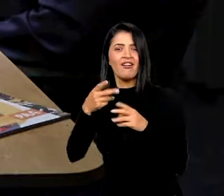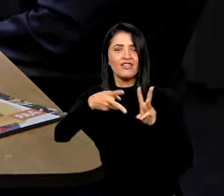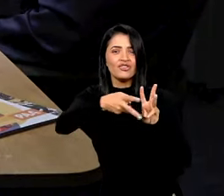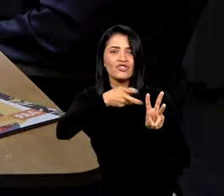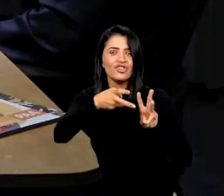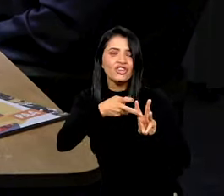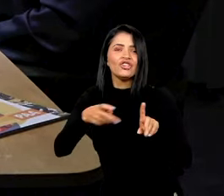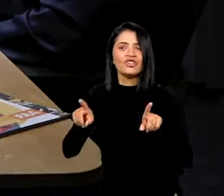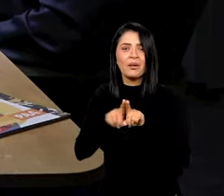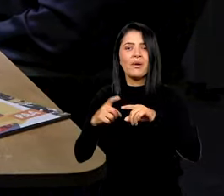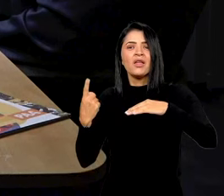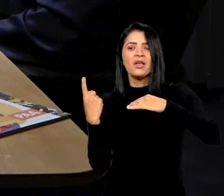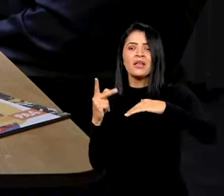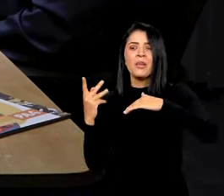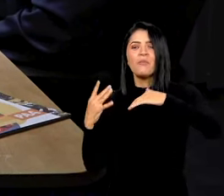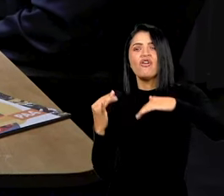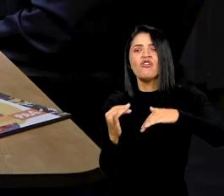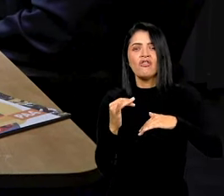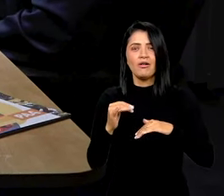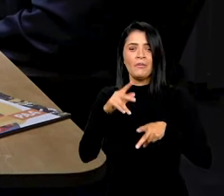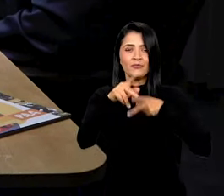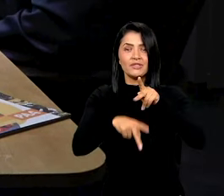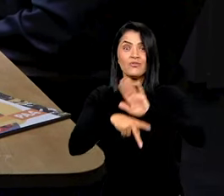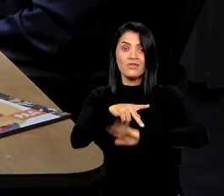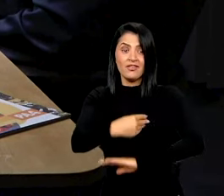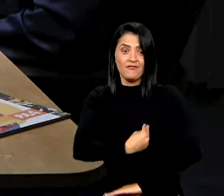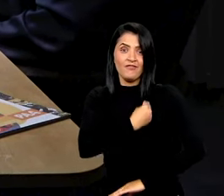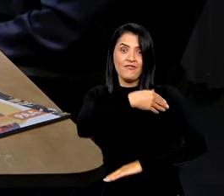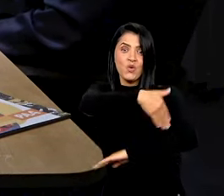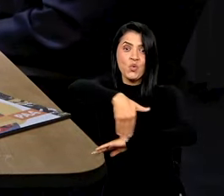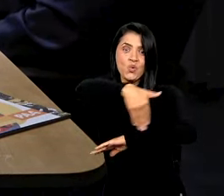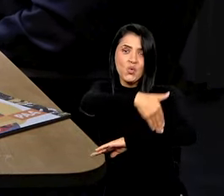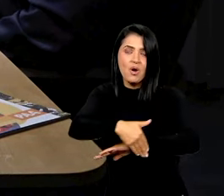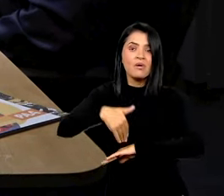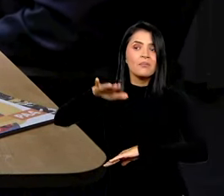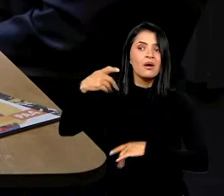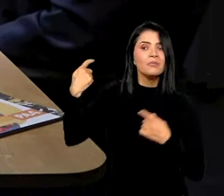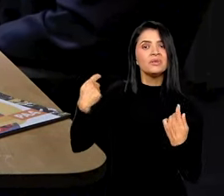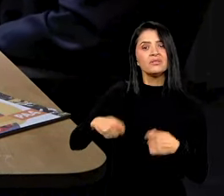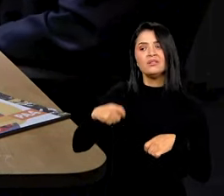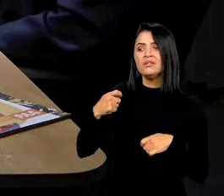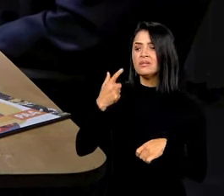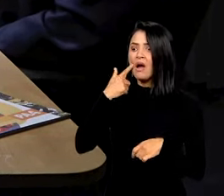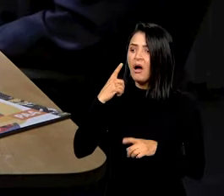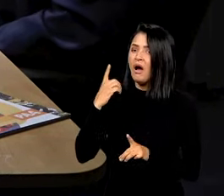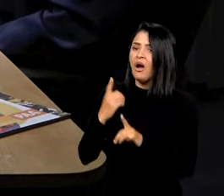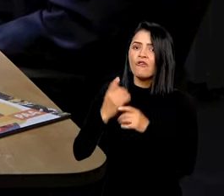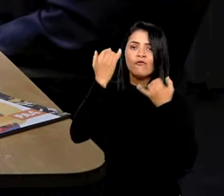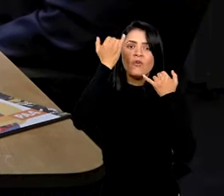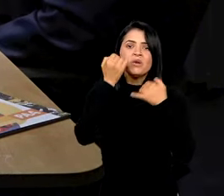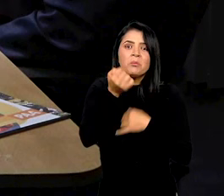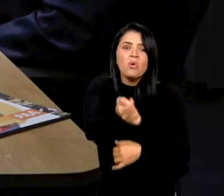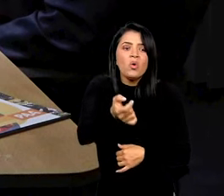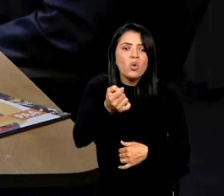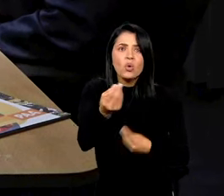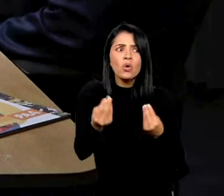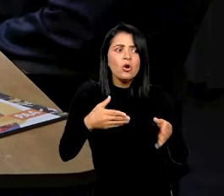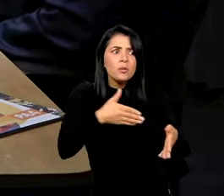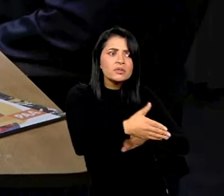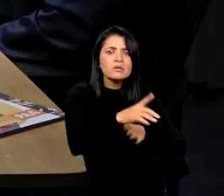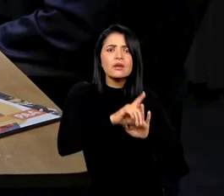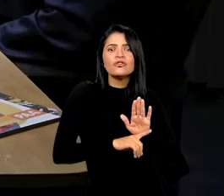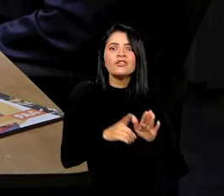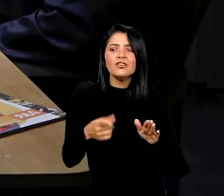nas comunidades quilombolas, na população de rua. Geralmente, quem mais precisa é o que menos tem informação de